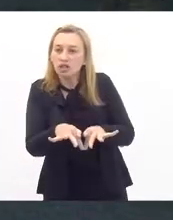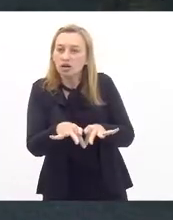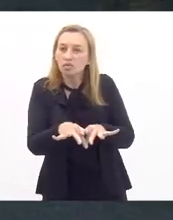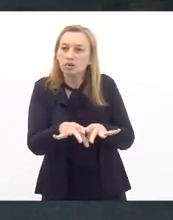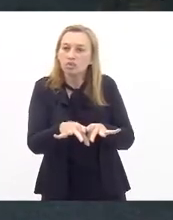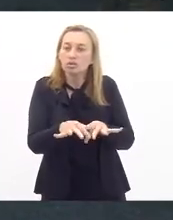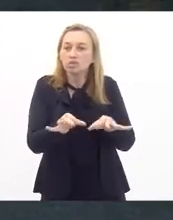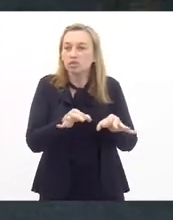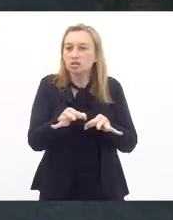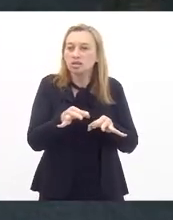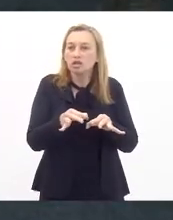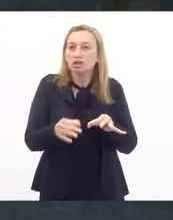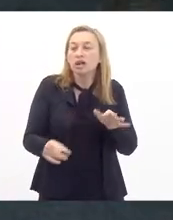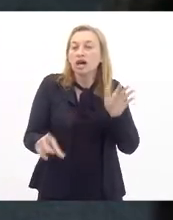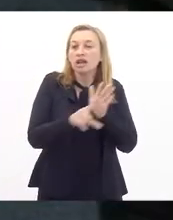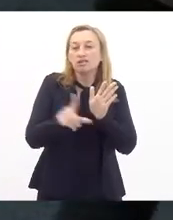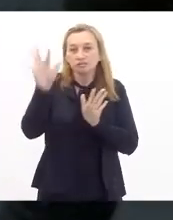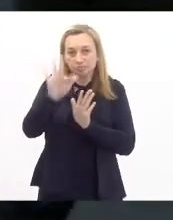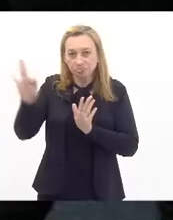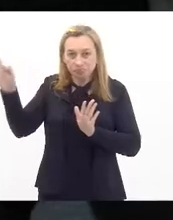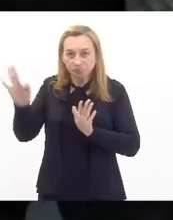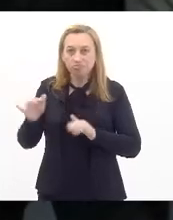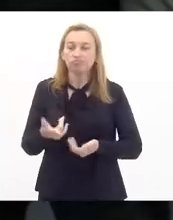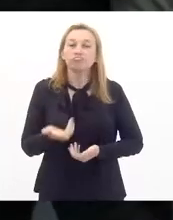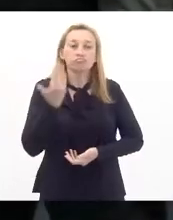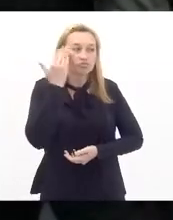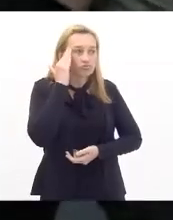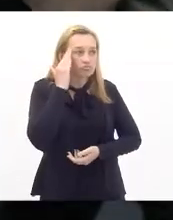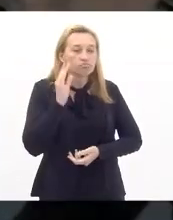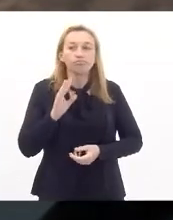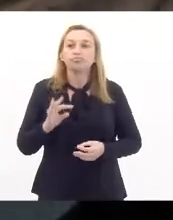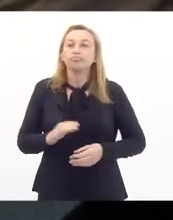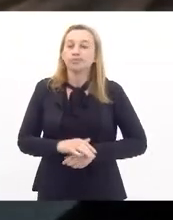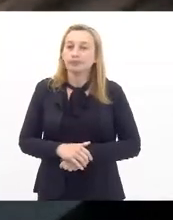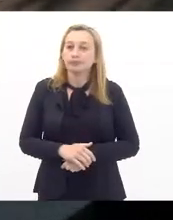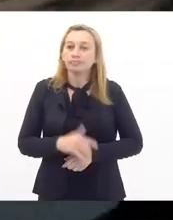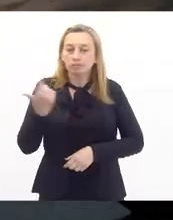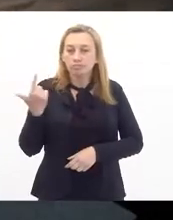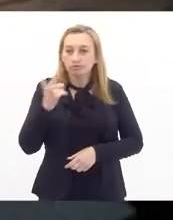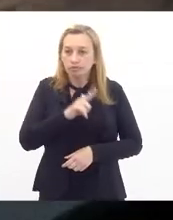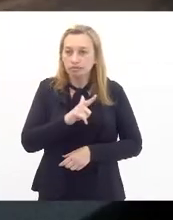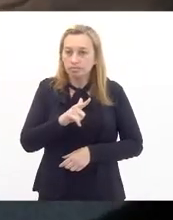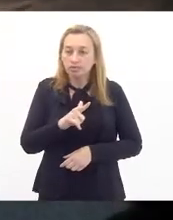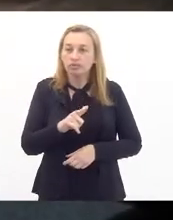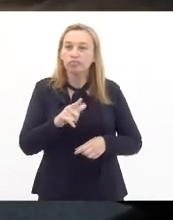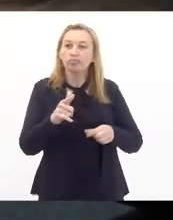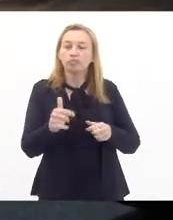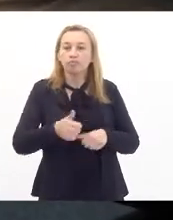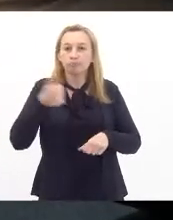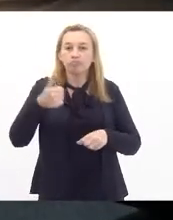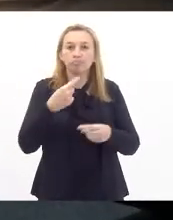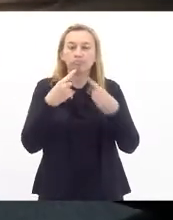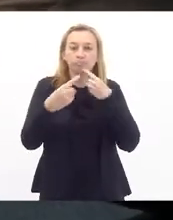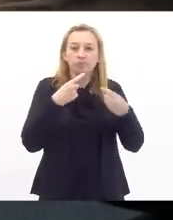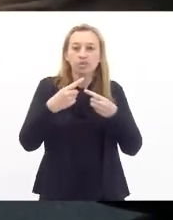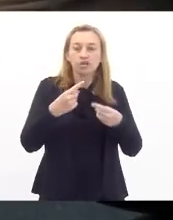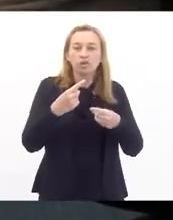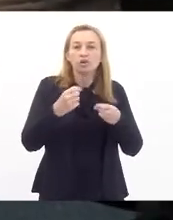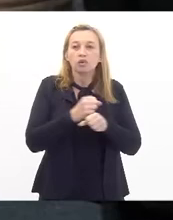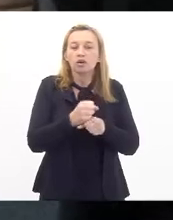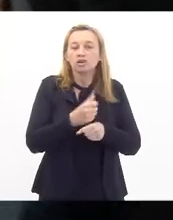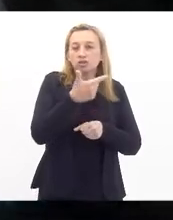implementação conforme a Legislação Federal a gente entende que com isso se ganha espaço para o debate do anos